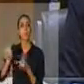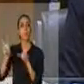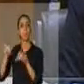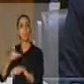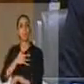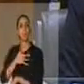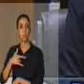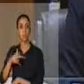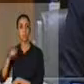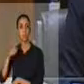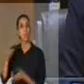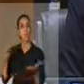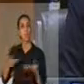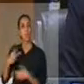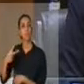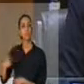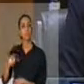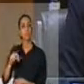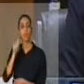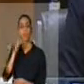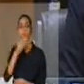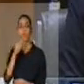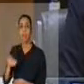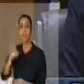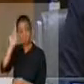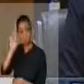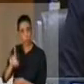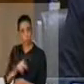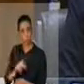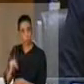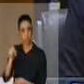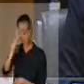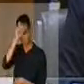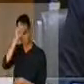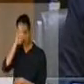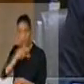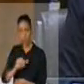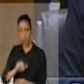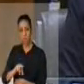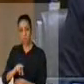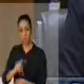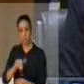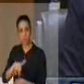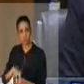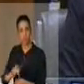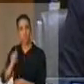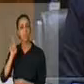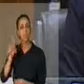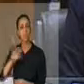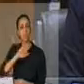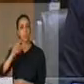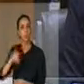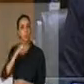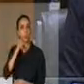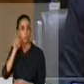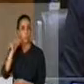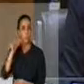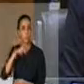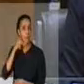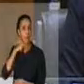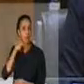hoje diretor-presidente da Fundação Hospital Laureano, na Paraíba, na cidade de João Pessoa, que realiza um grande